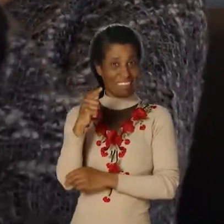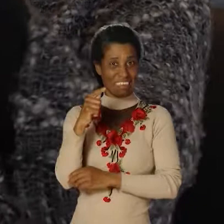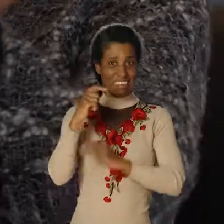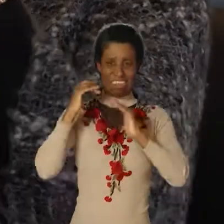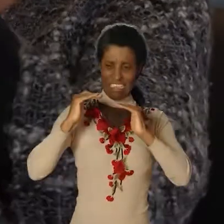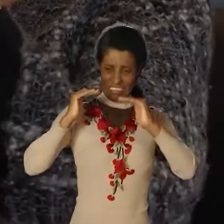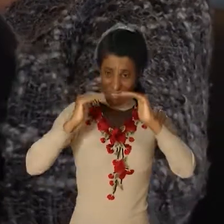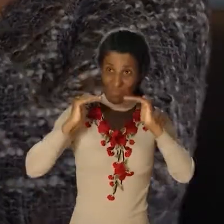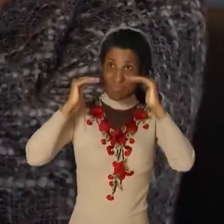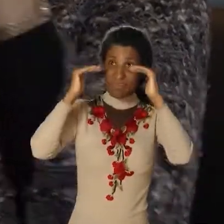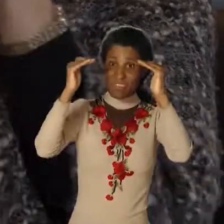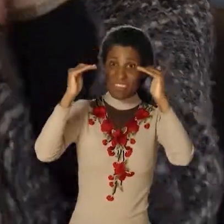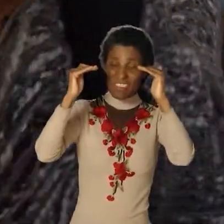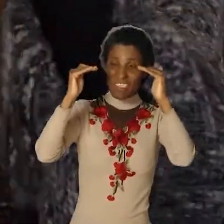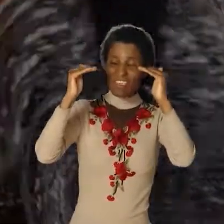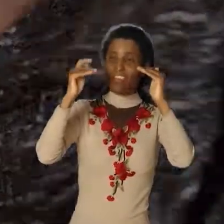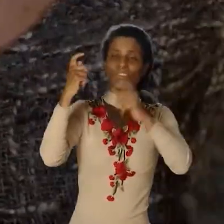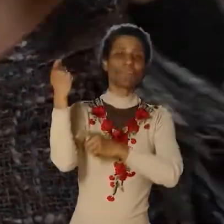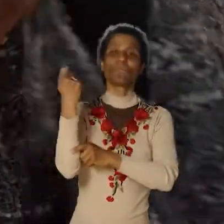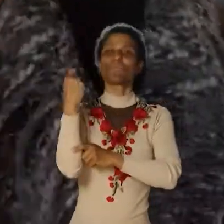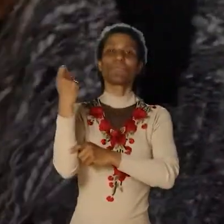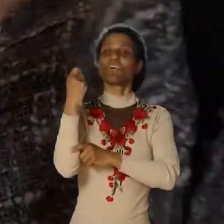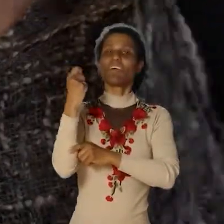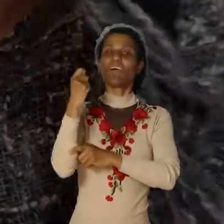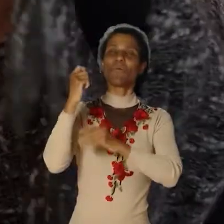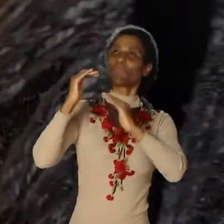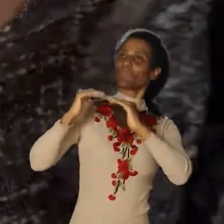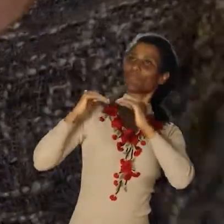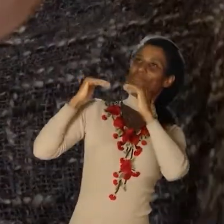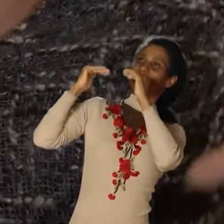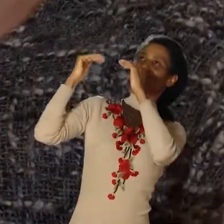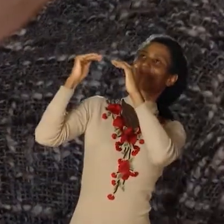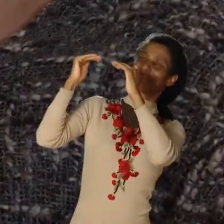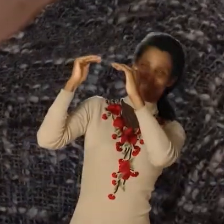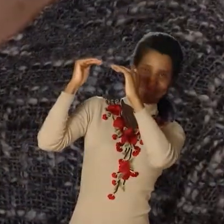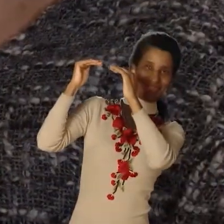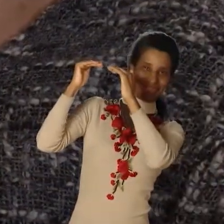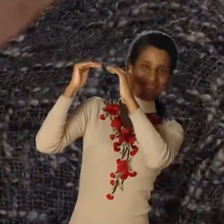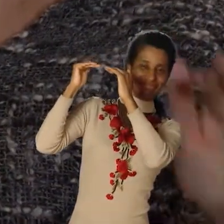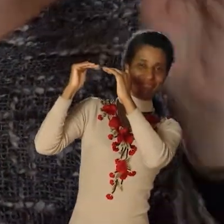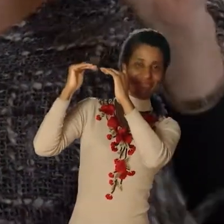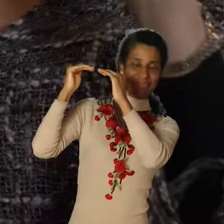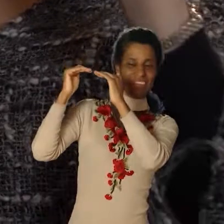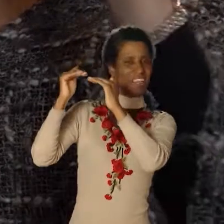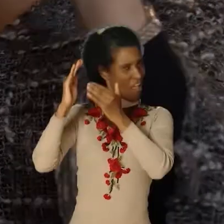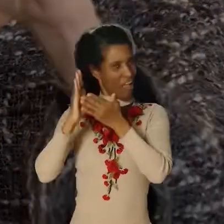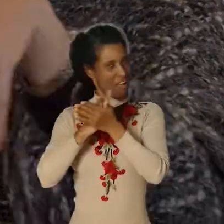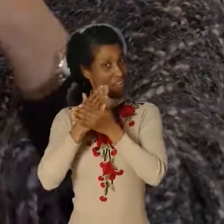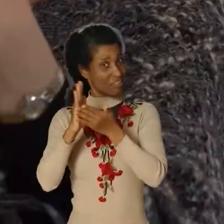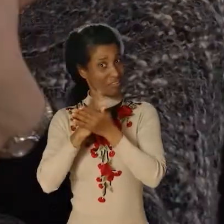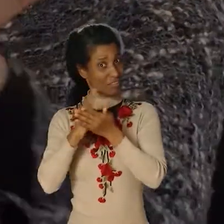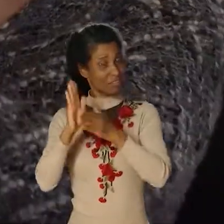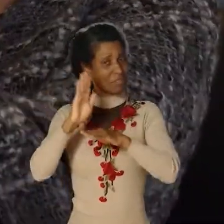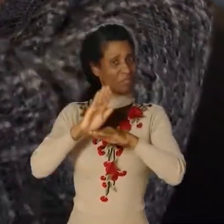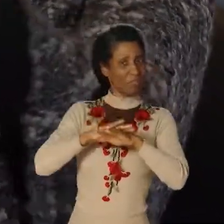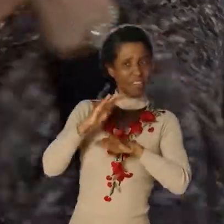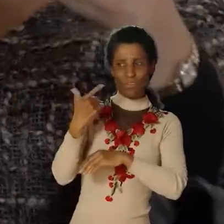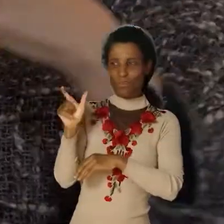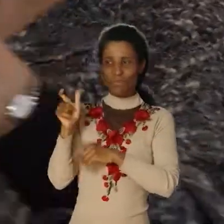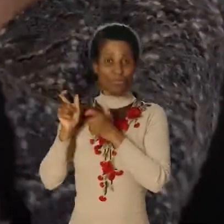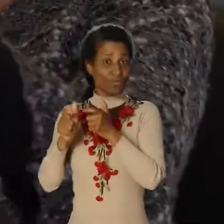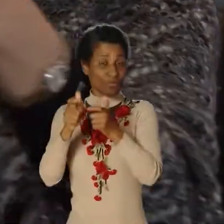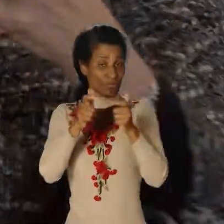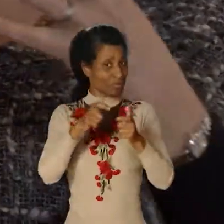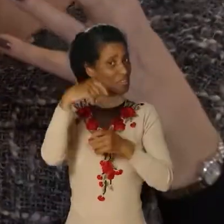essa hierarquia estabelece que gaúcho está lá no primeiro item da lista, né? Às vezes até mais do que